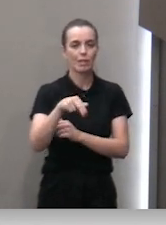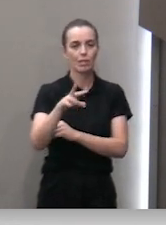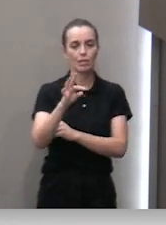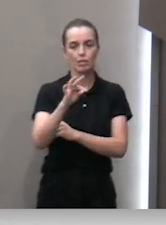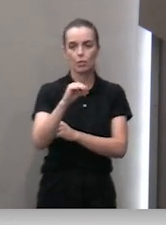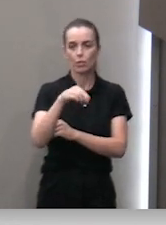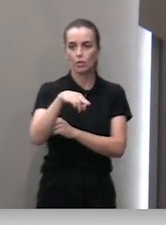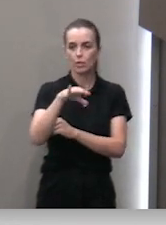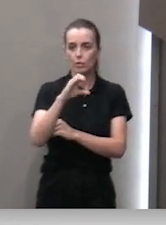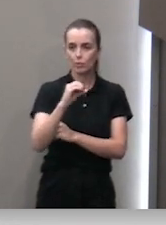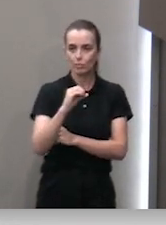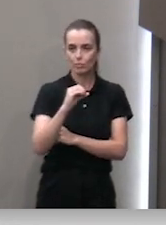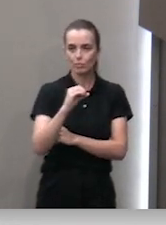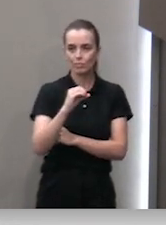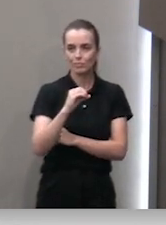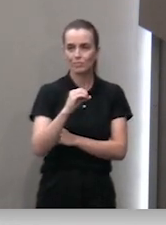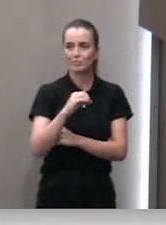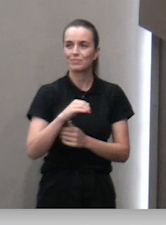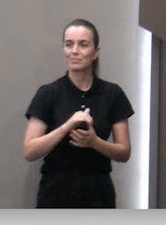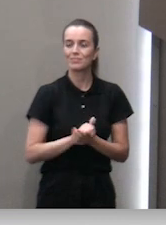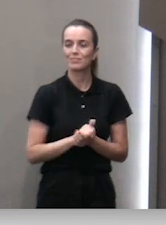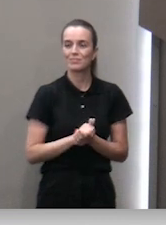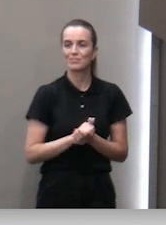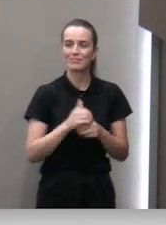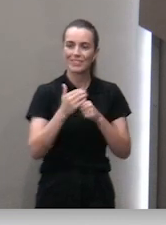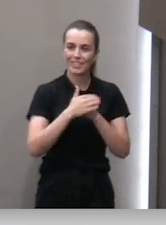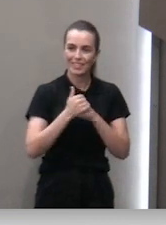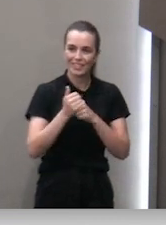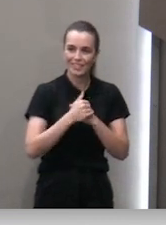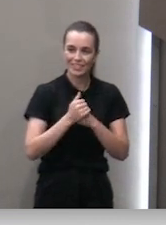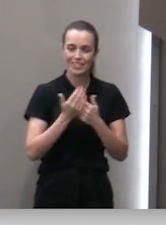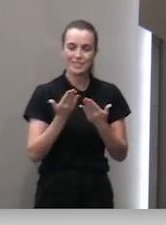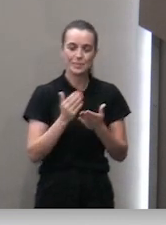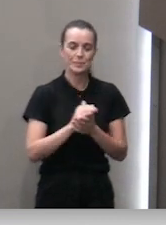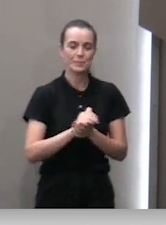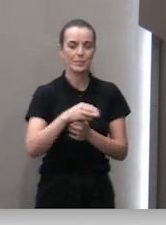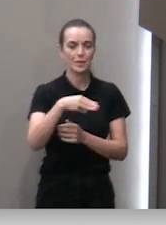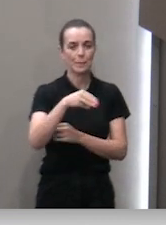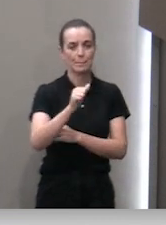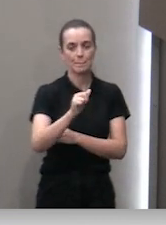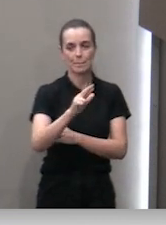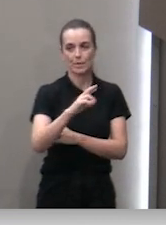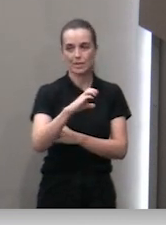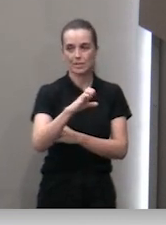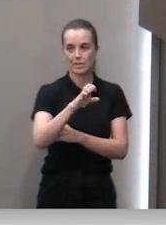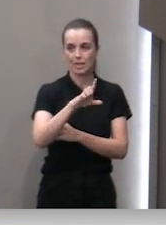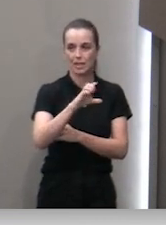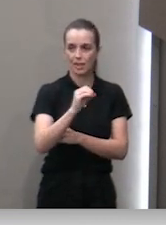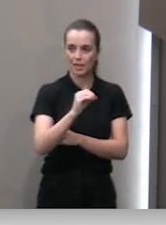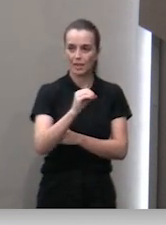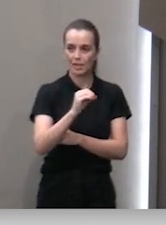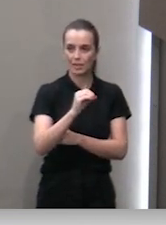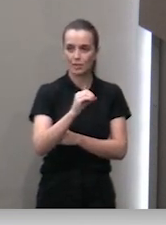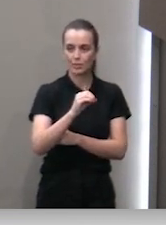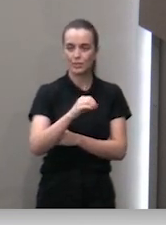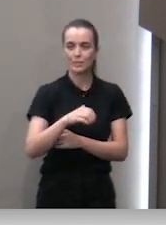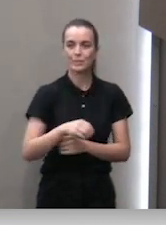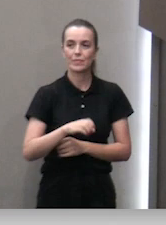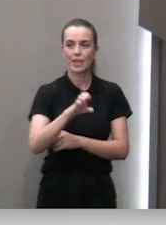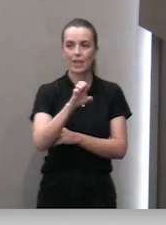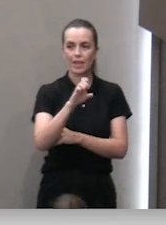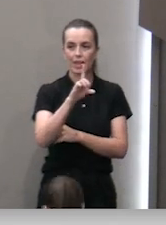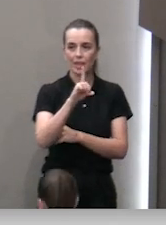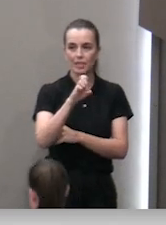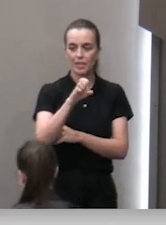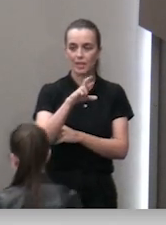Carlos Medina, é que está o Medina aqui, querido Medina. Marcelo Domingues Eblin. Everson da